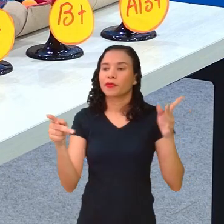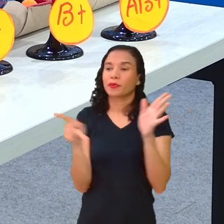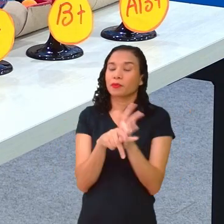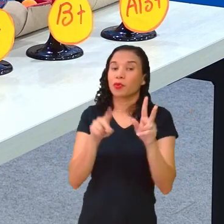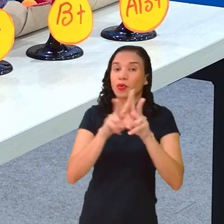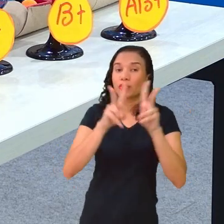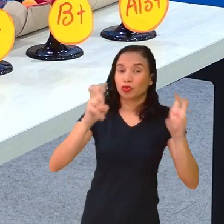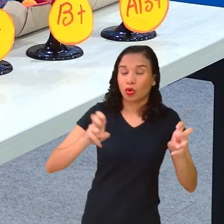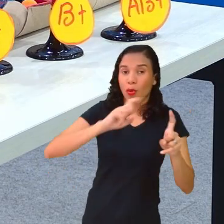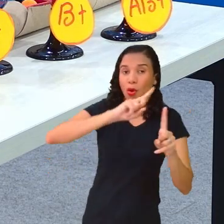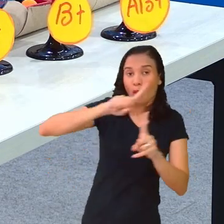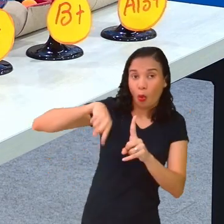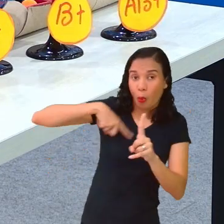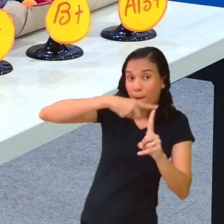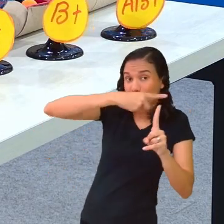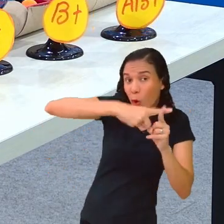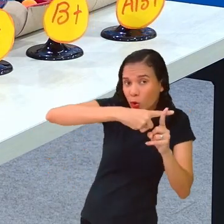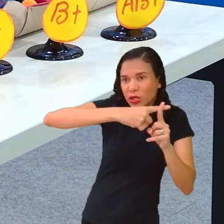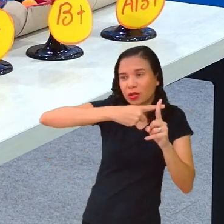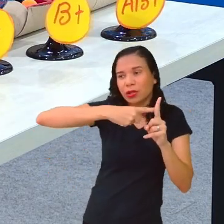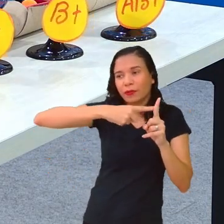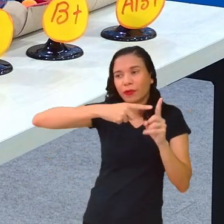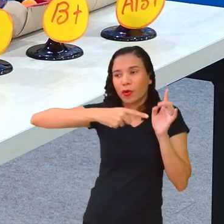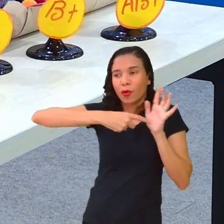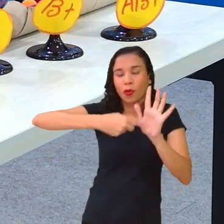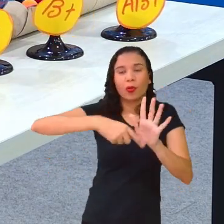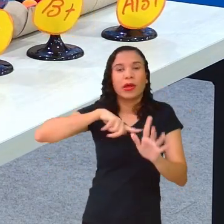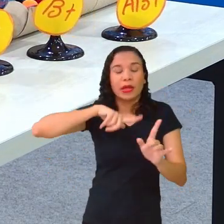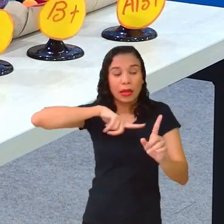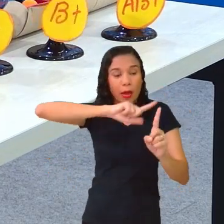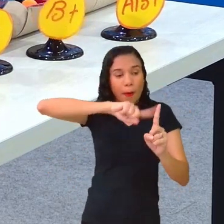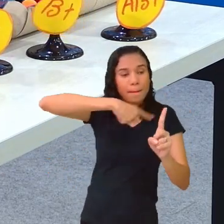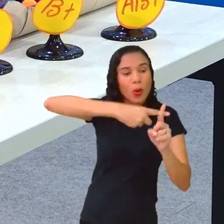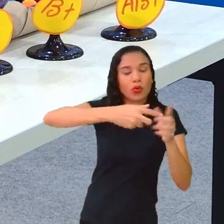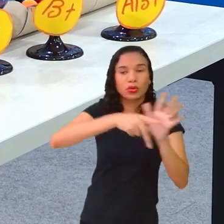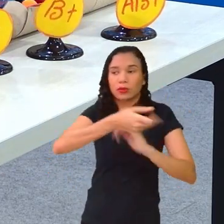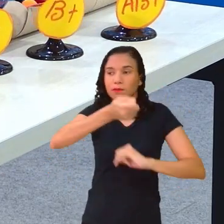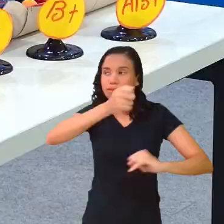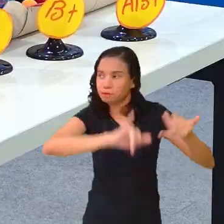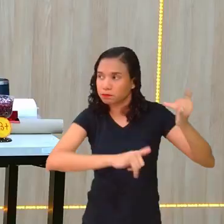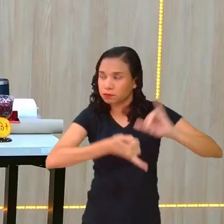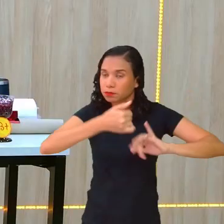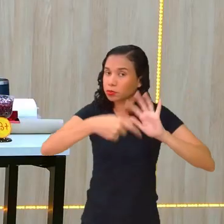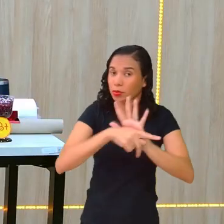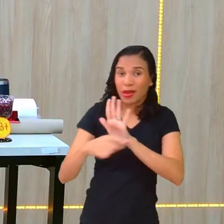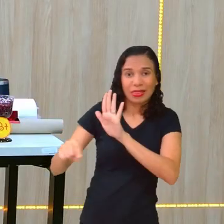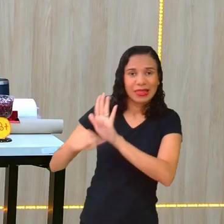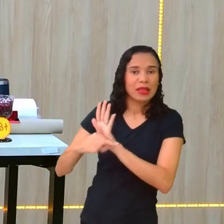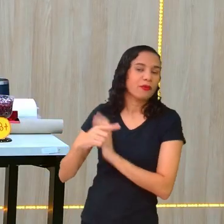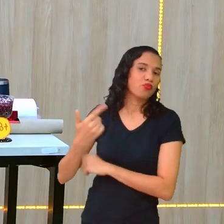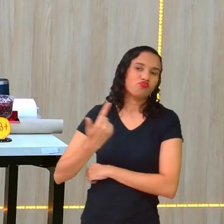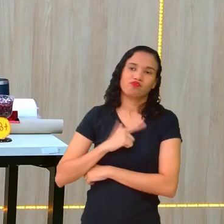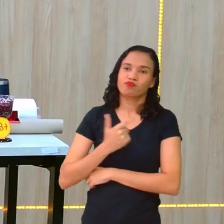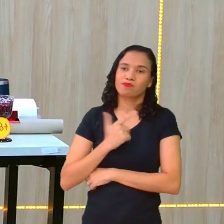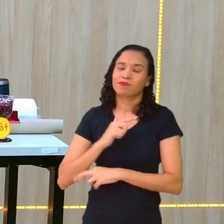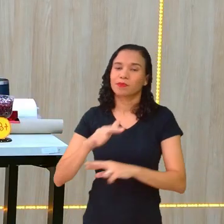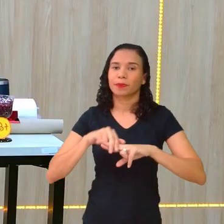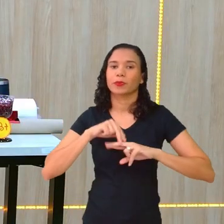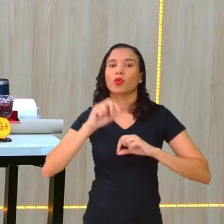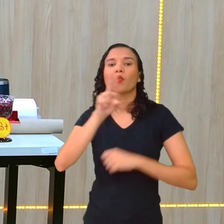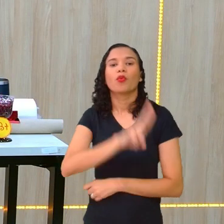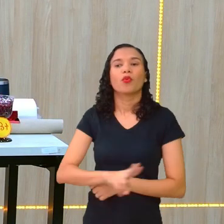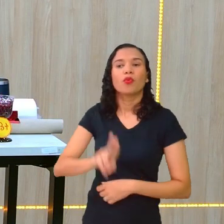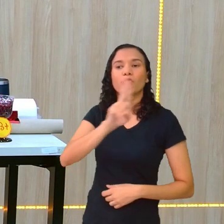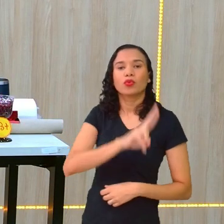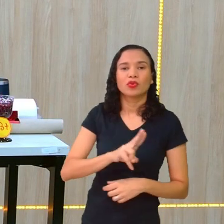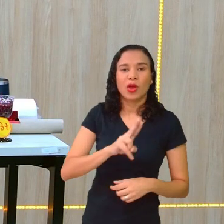aí do positivo. Aqueles que apresentam aquela substância que os negativos não têm. Então, eu utilizei